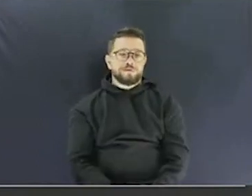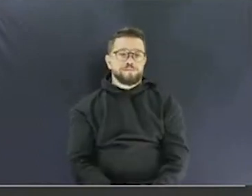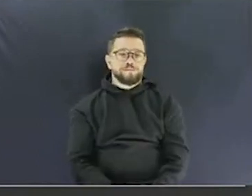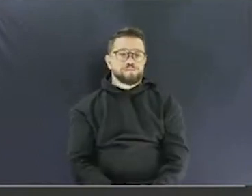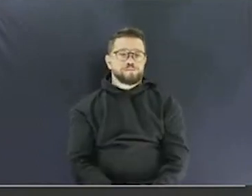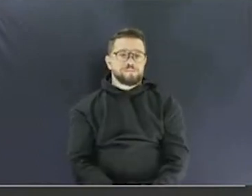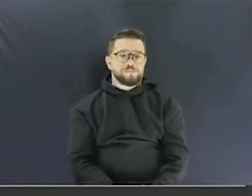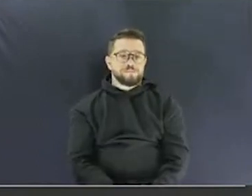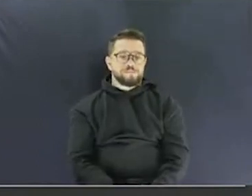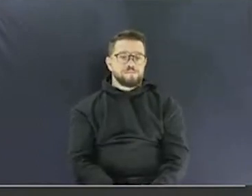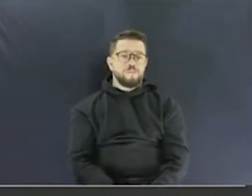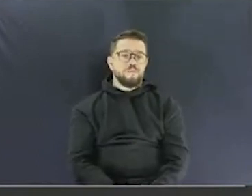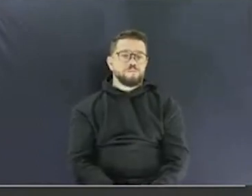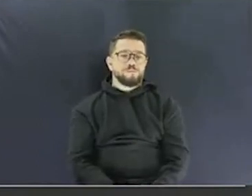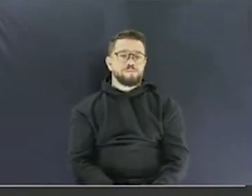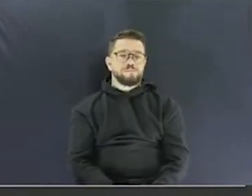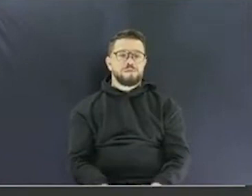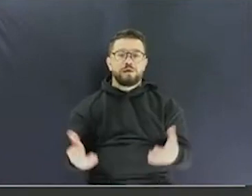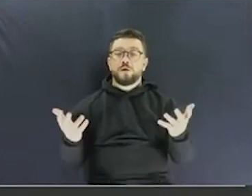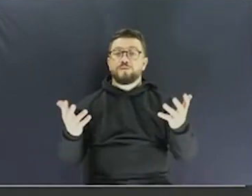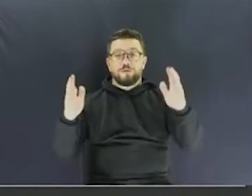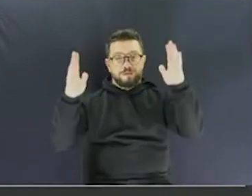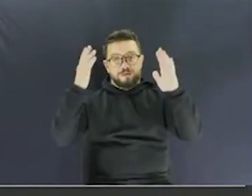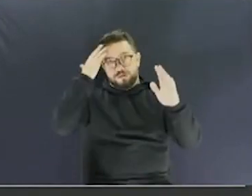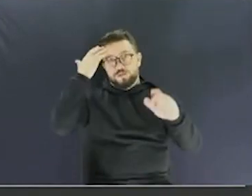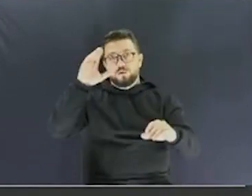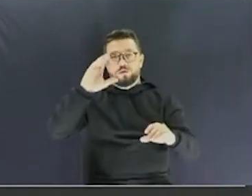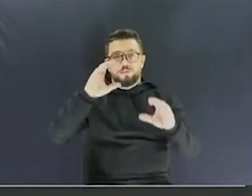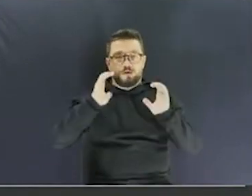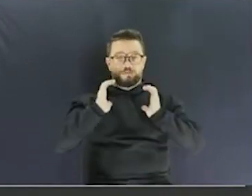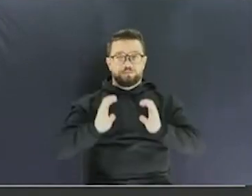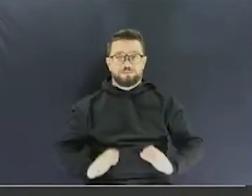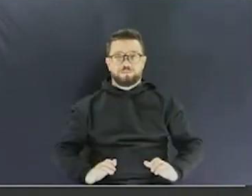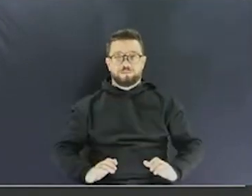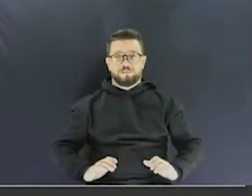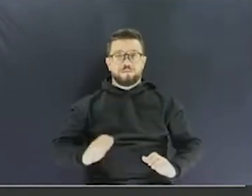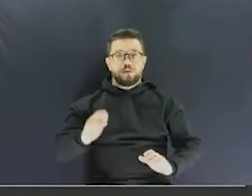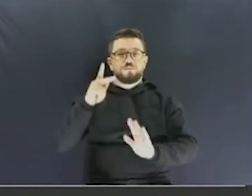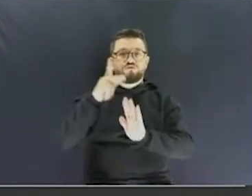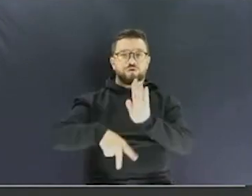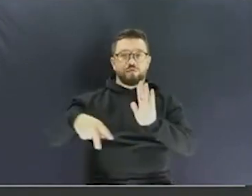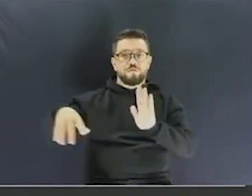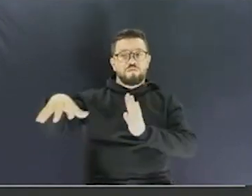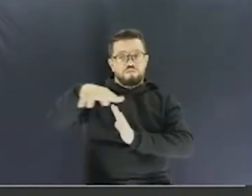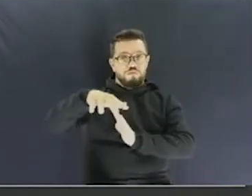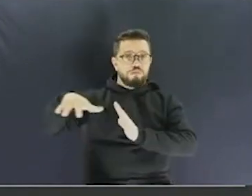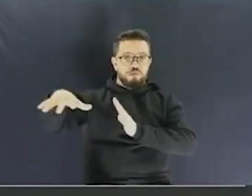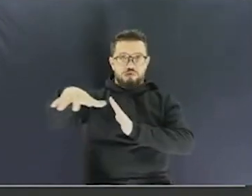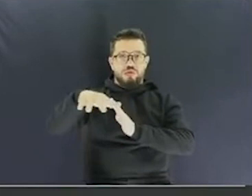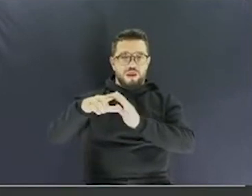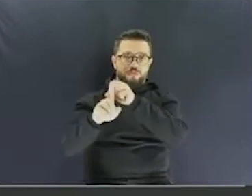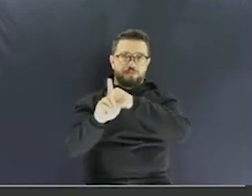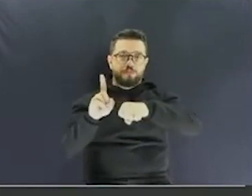Próximo programa, Viva Curitiba Cidadã, é um programa bem extenso que trata da maioria da área social, extenuando ali a defesa